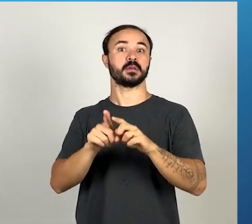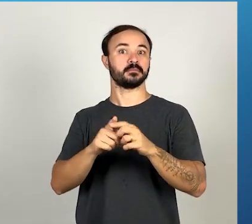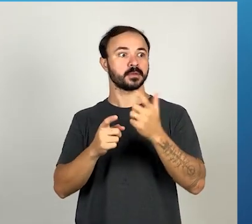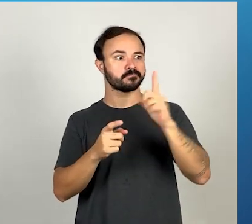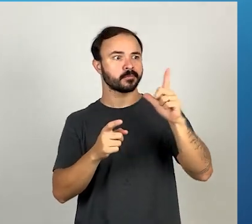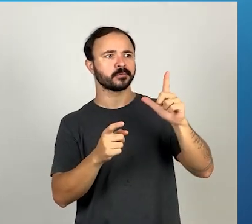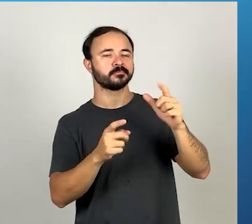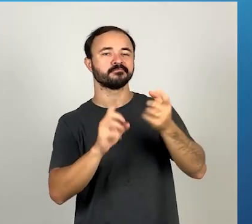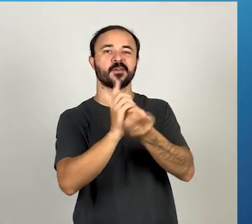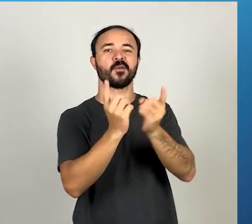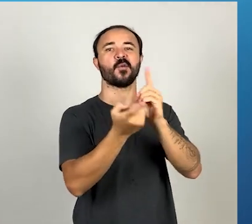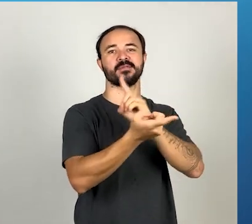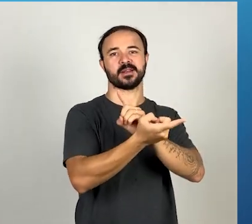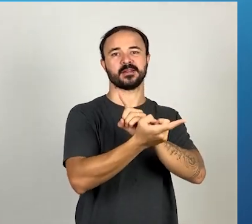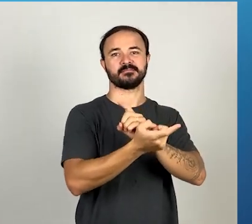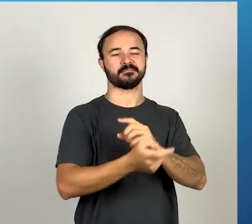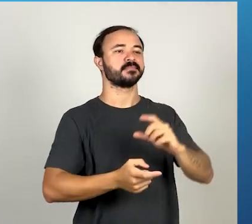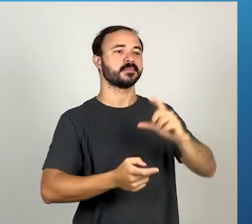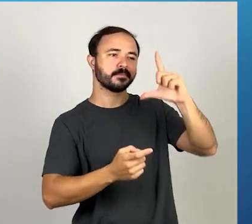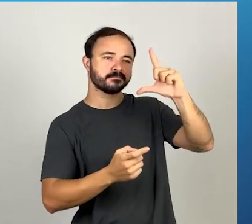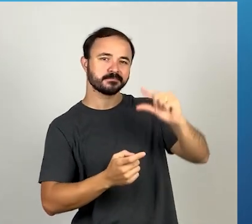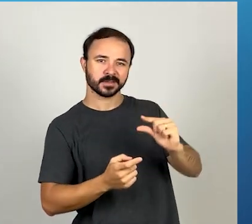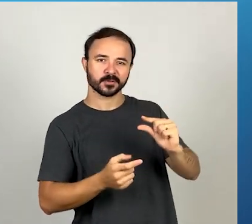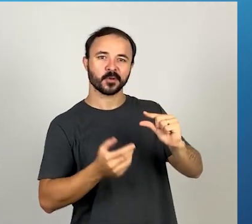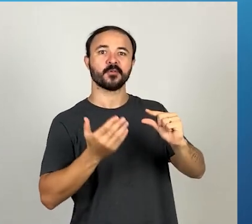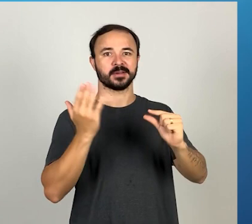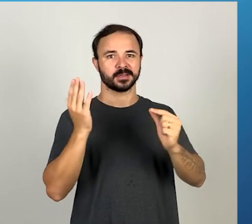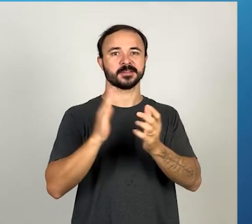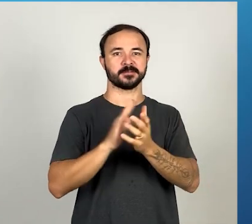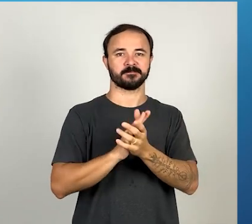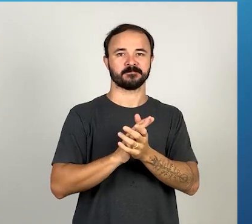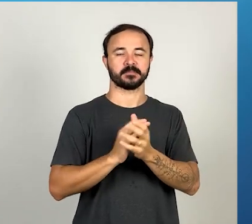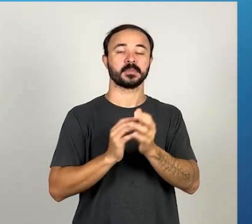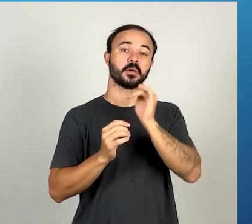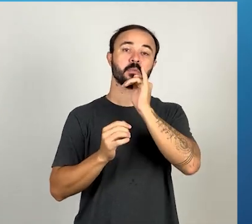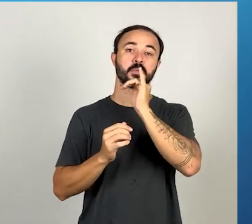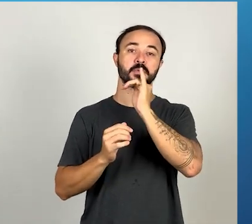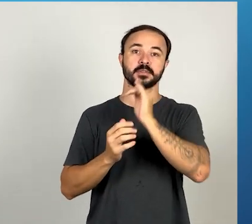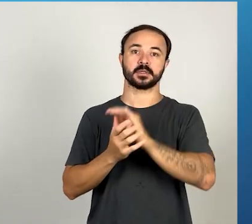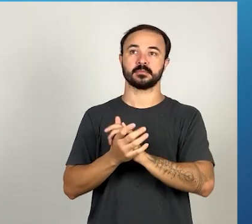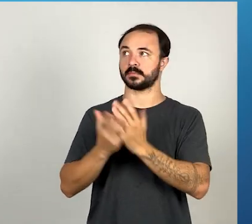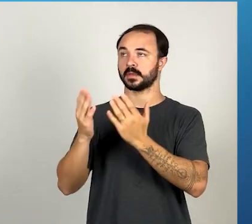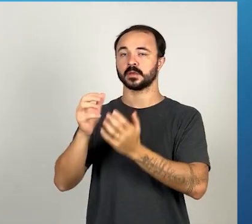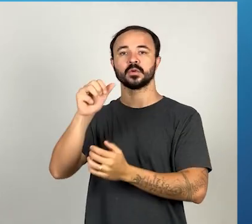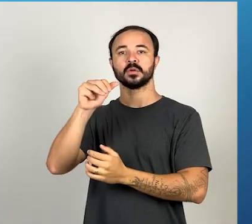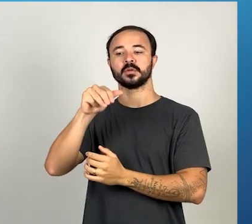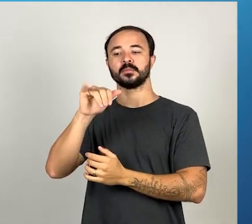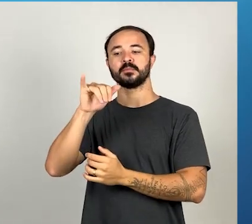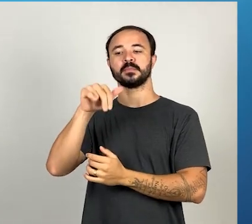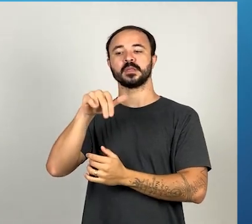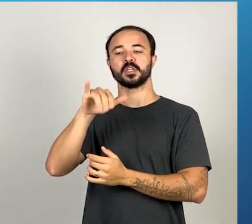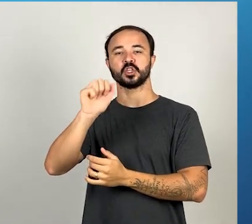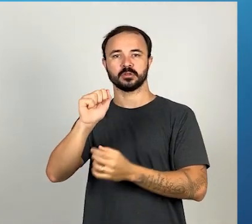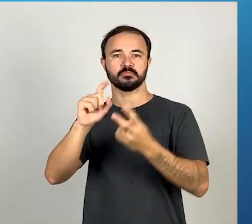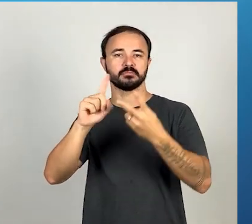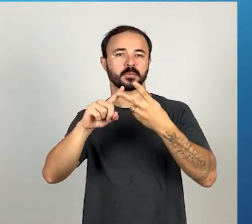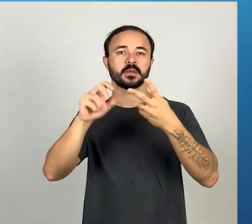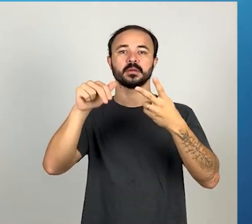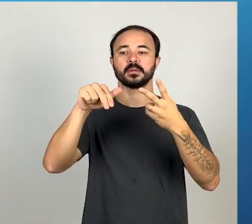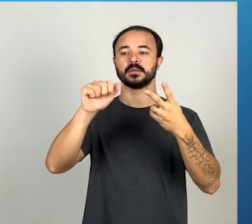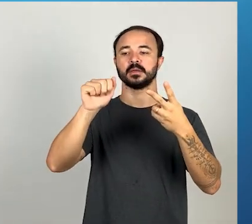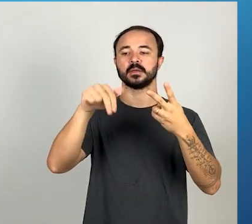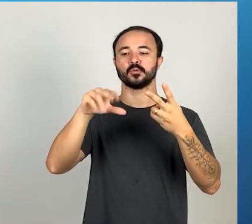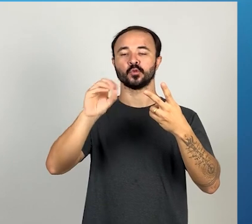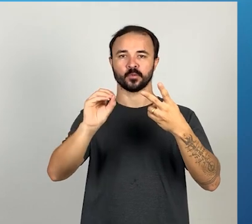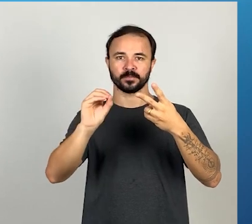temos também o contrário, placas bem menores do que o Arduino tradicional, como por exemplo o Arduino Pro Mini, o Arduino Nano, que